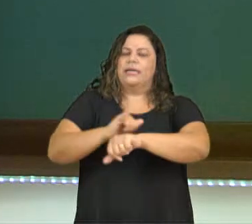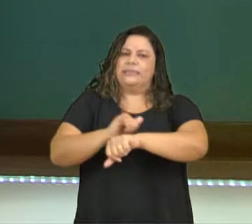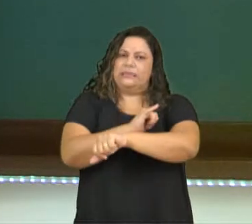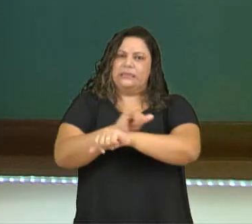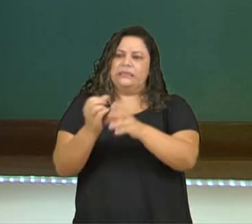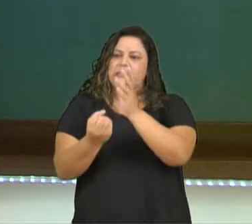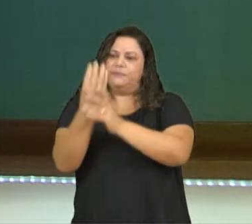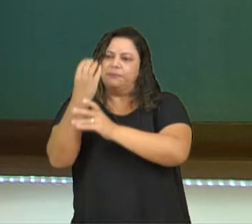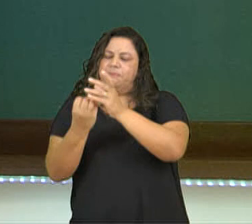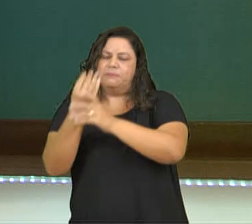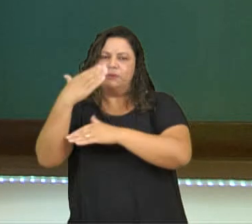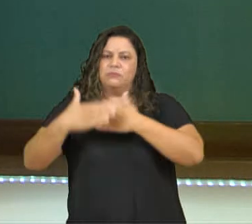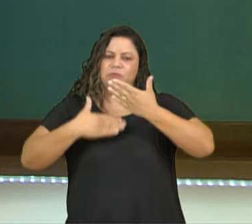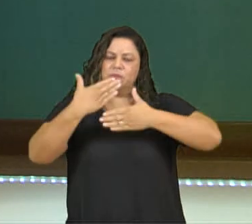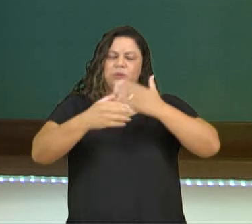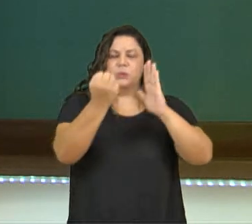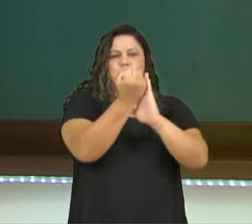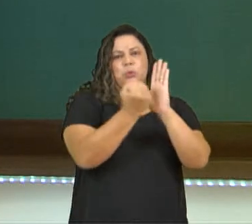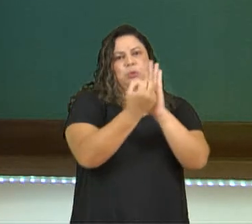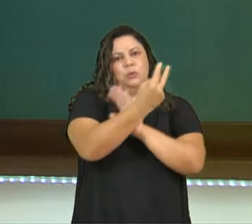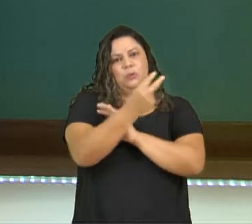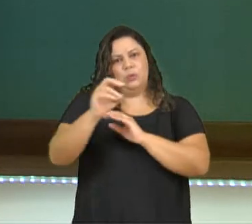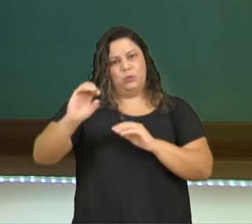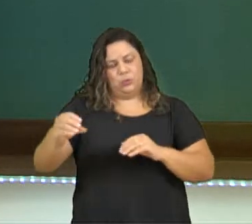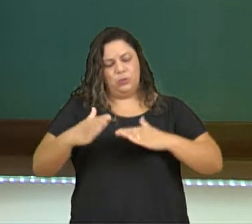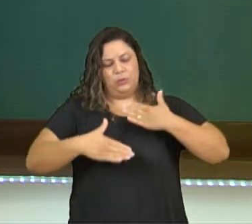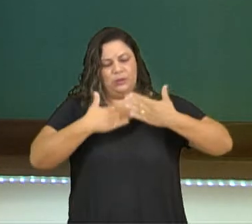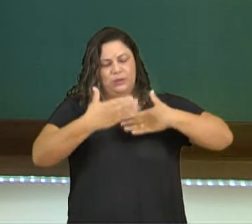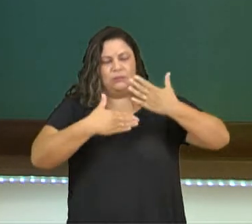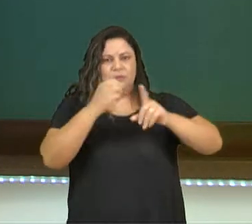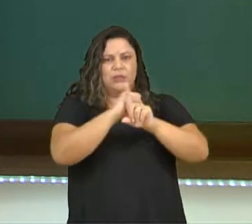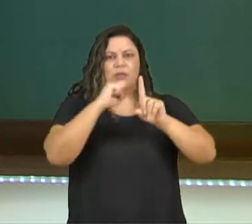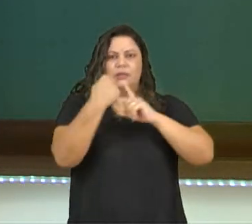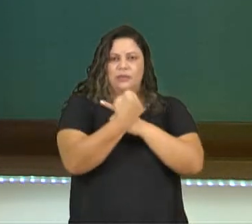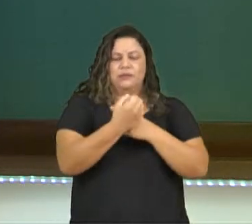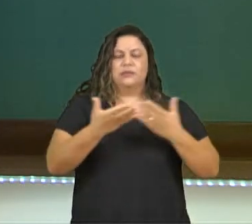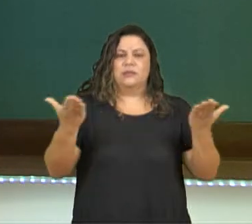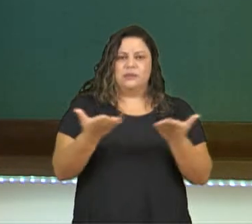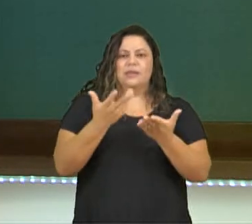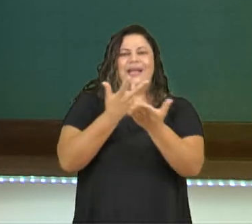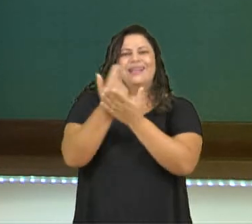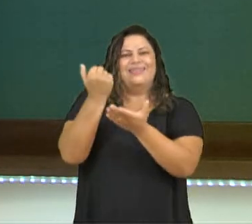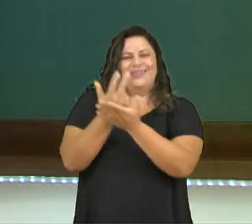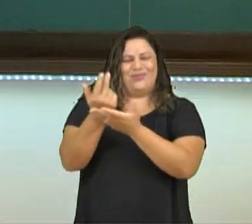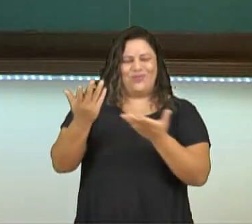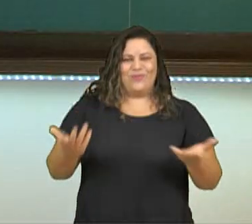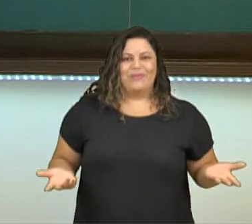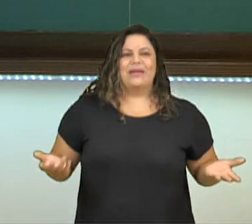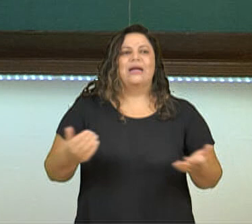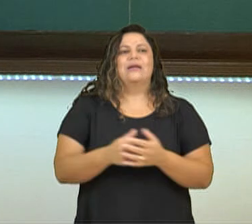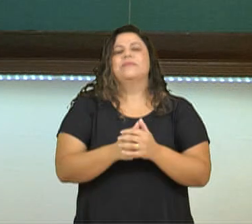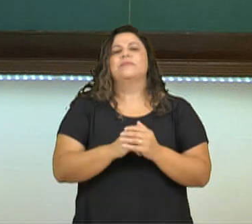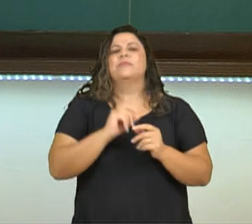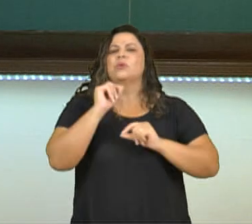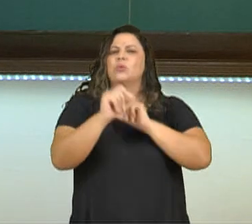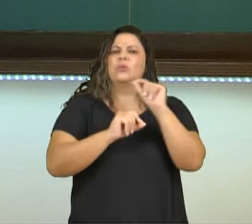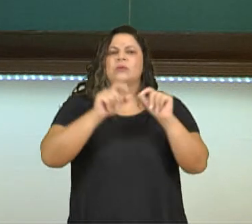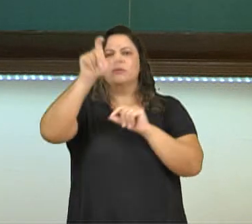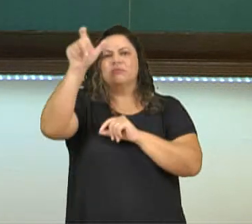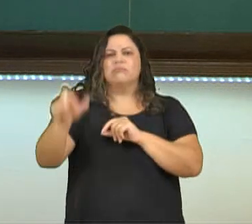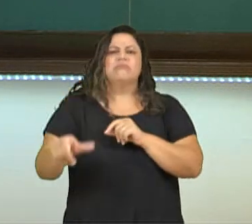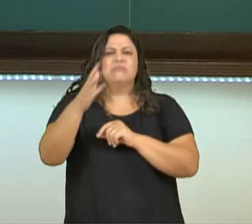partir do século XX, que levam cada vez mais a essa sociedade a consumir, colocando para as pessoas